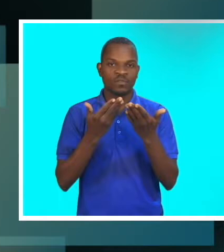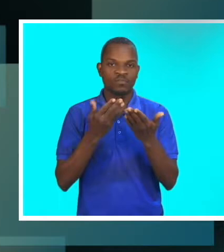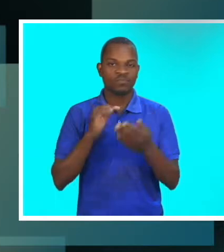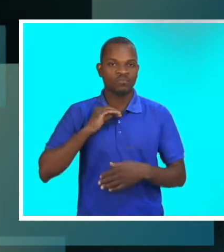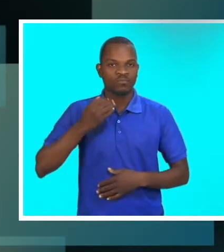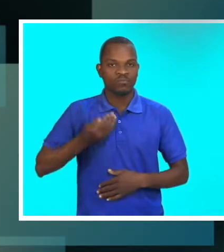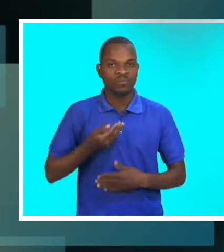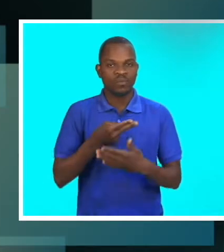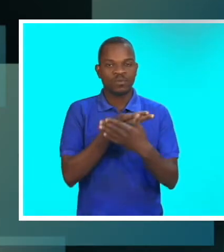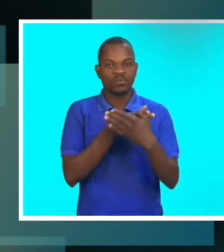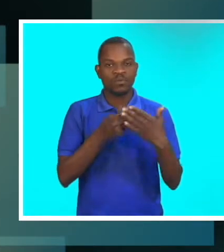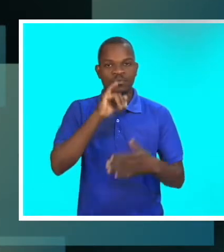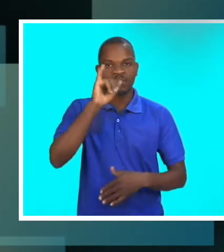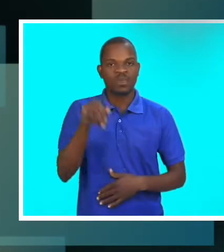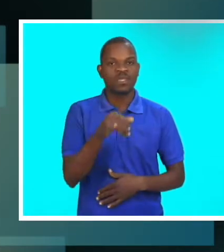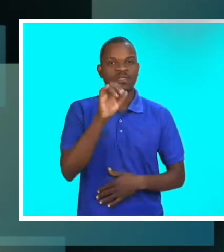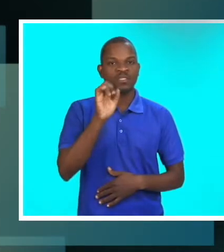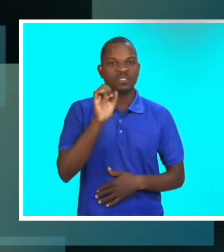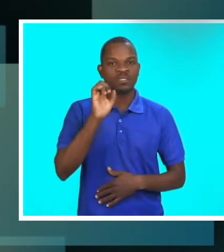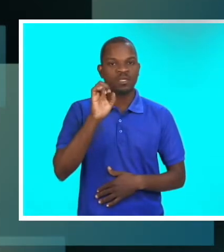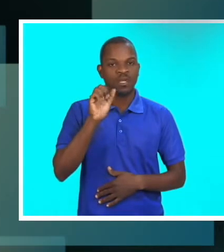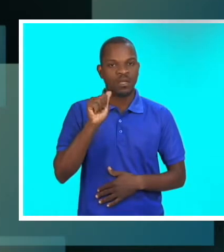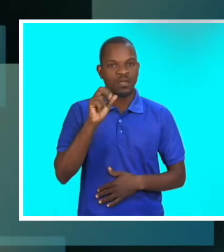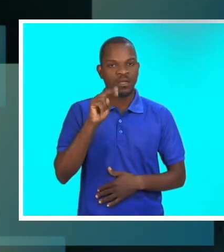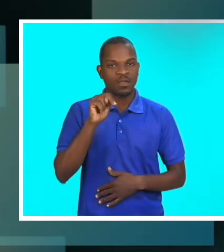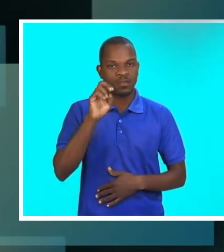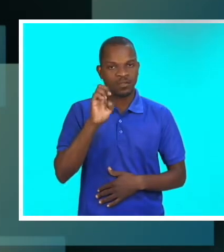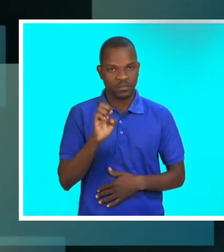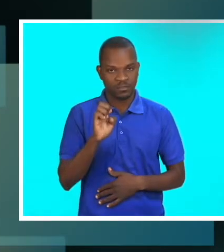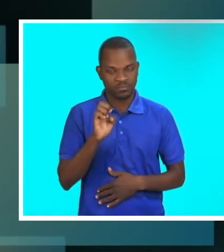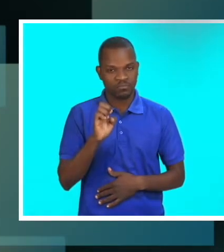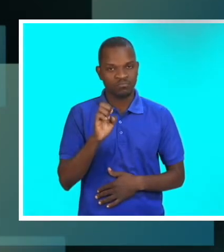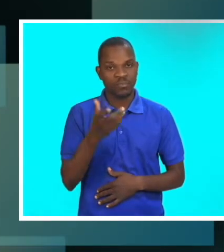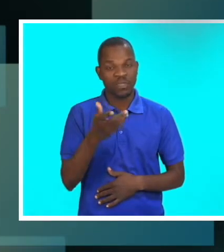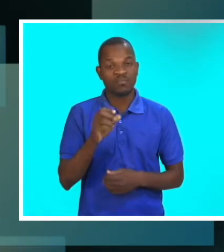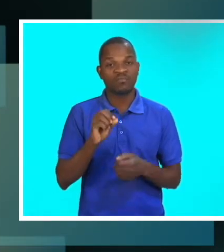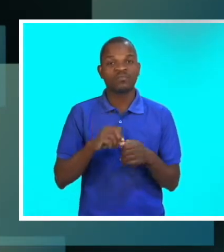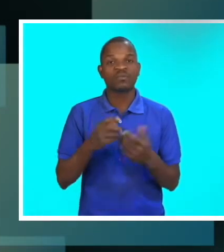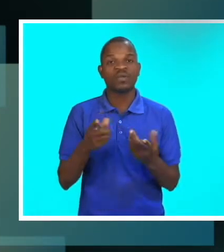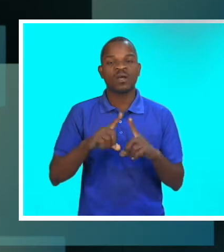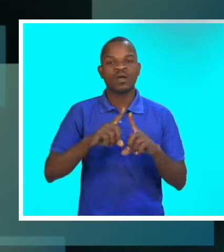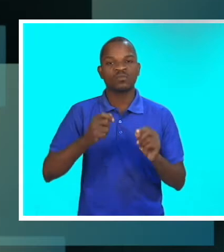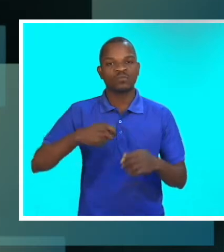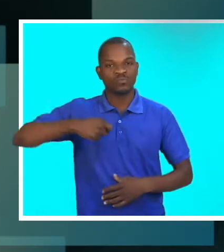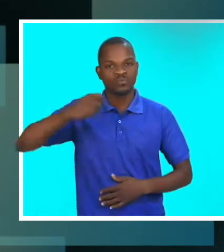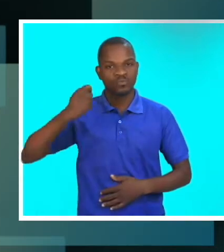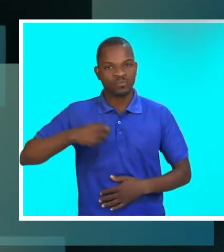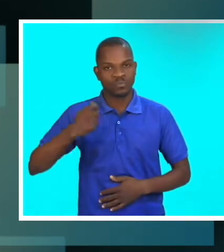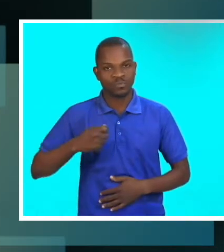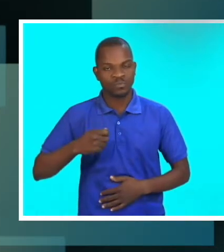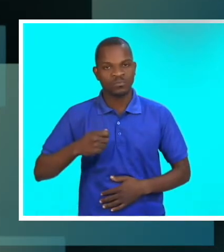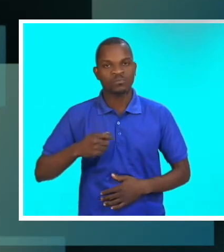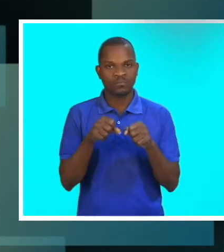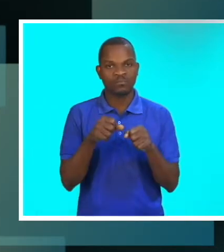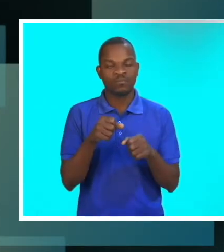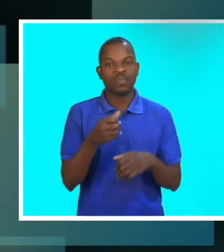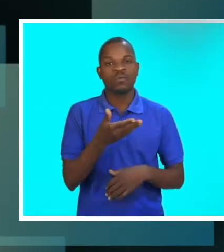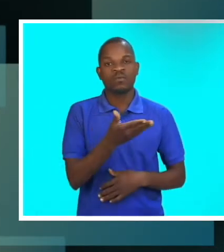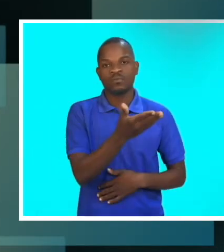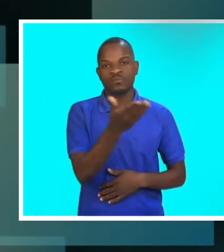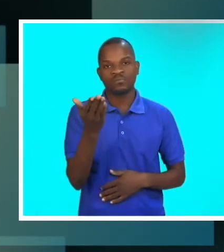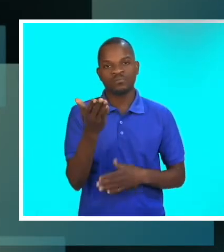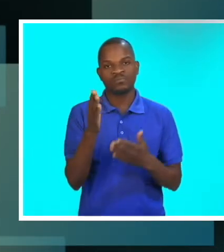doença conhecer bem o lugar que é jurista e é o meu amigo delas